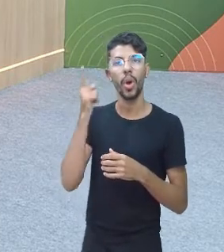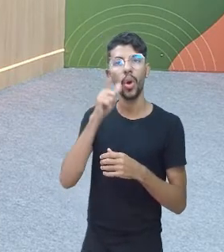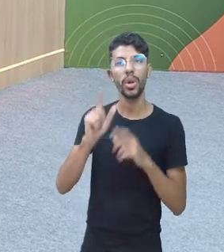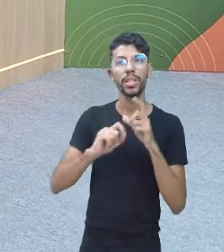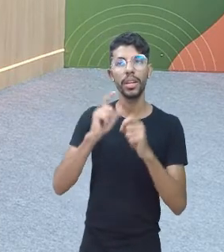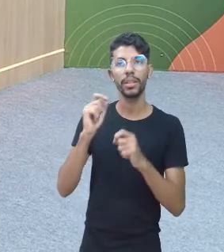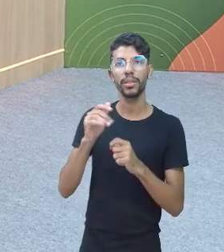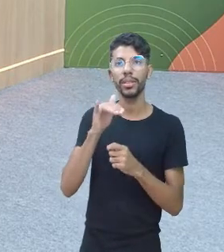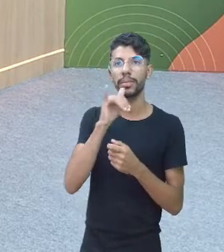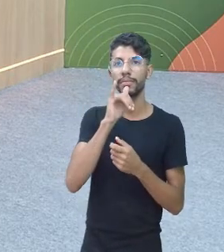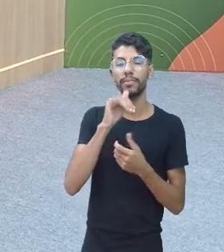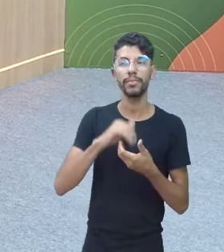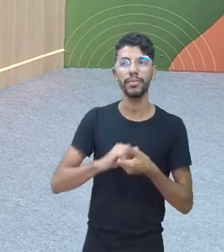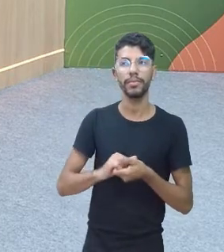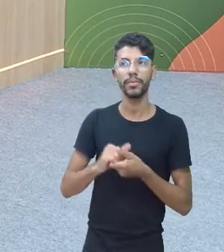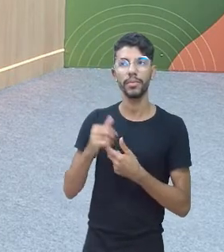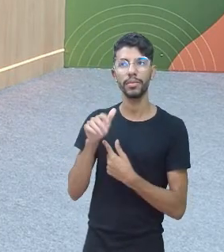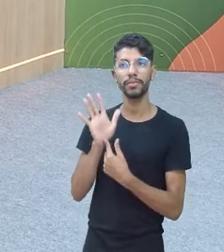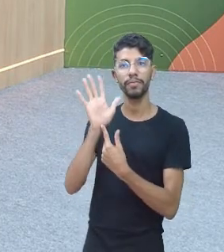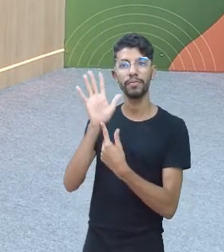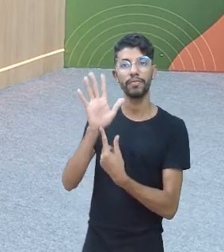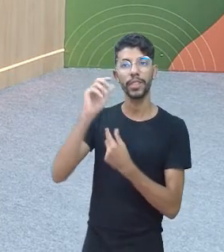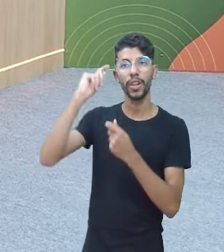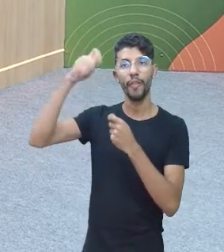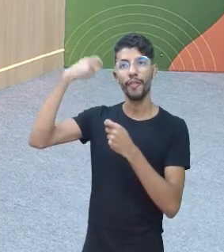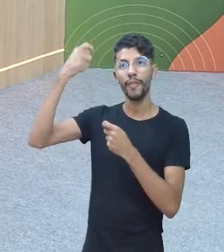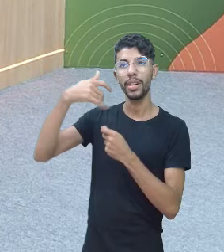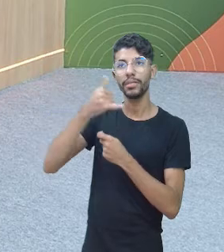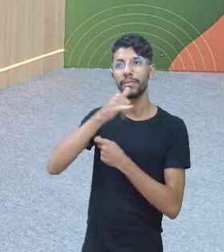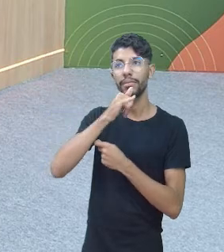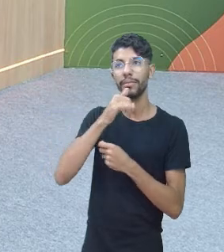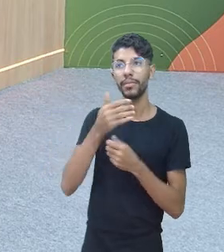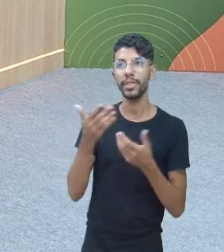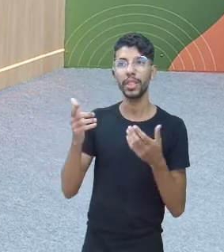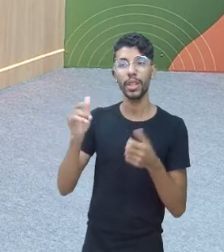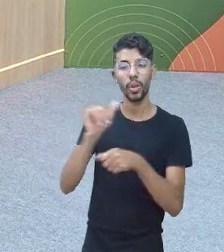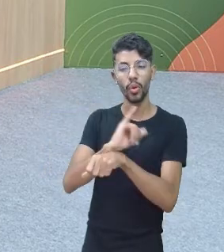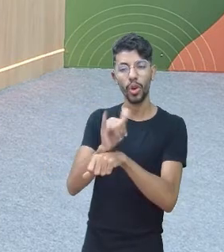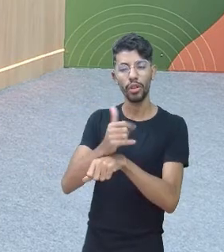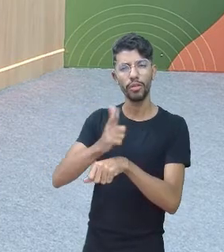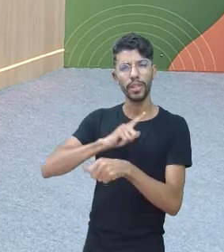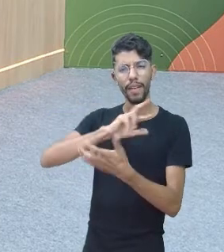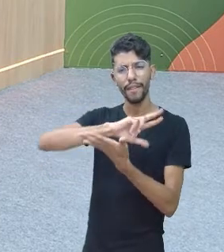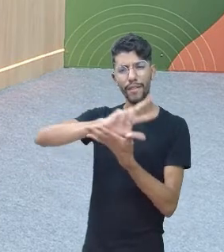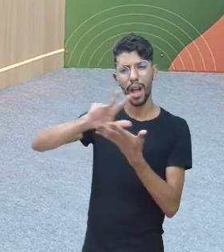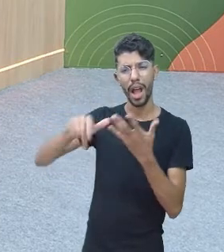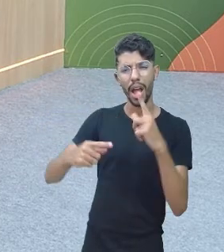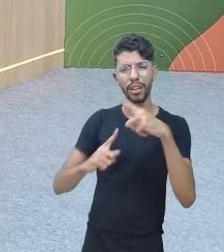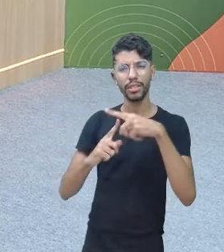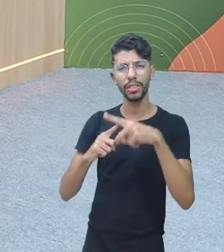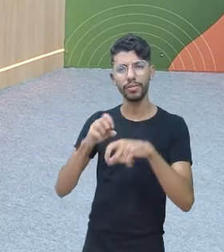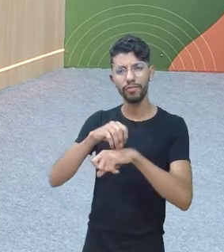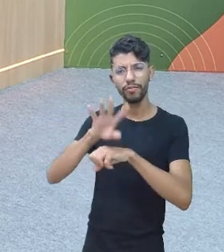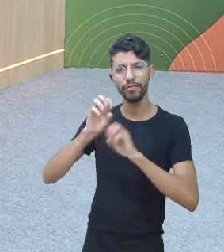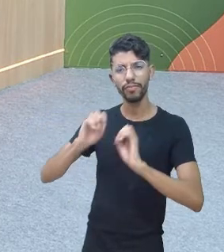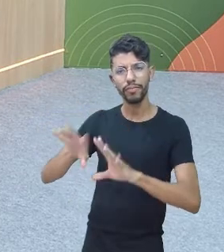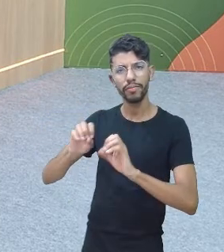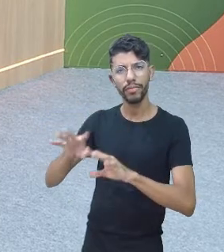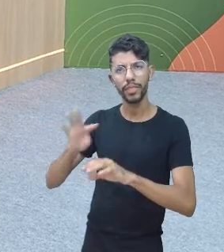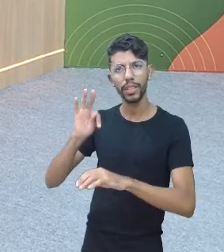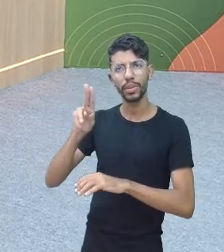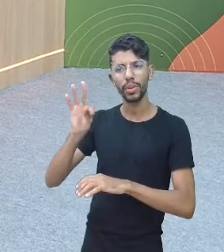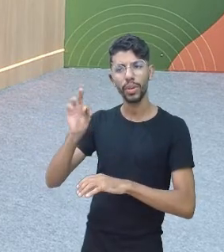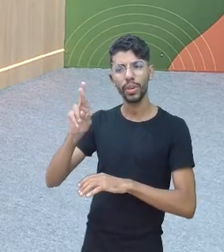consegue aparecer no vídeo, por exemplo. Já é possível achar no YouTube diversos tutoriais falando sobre diversos